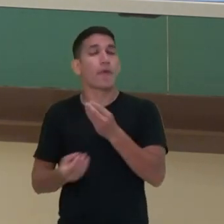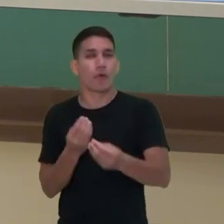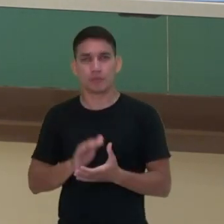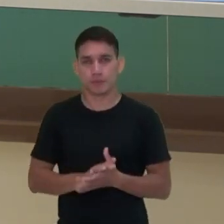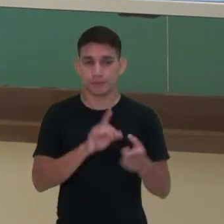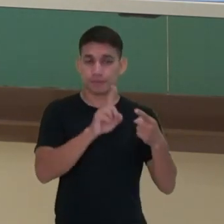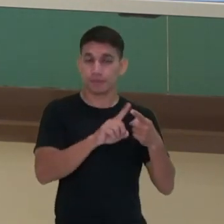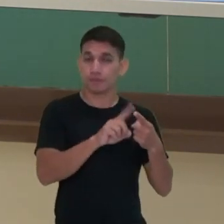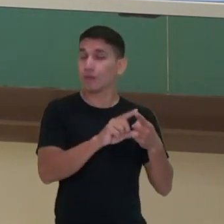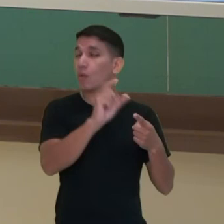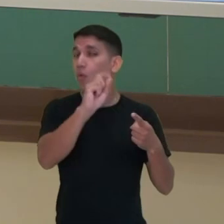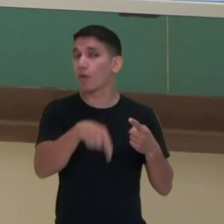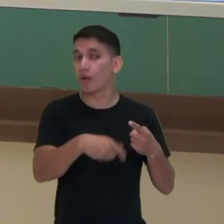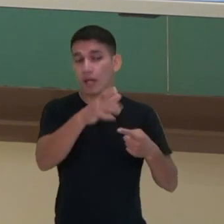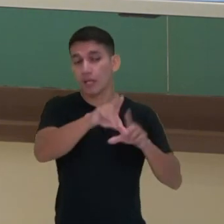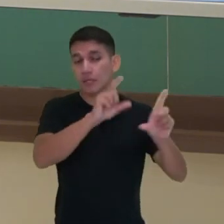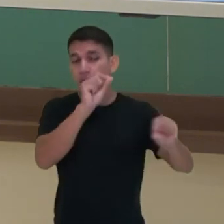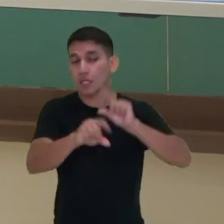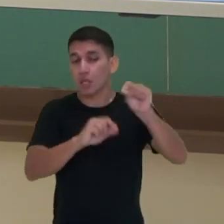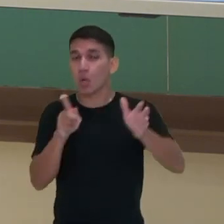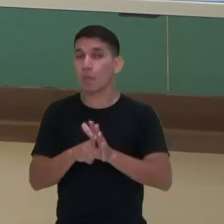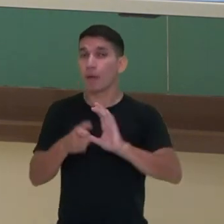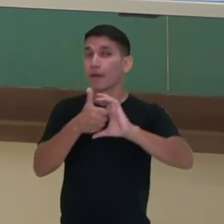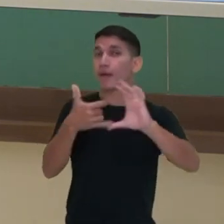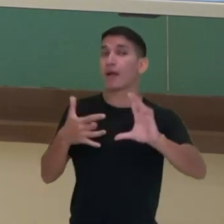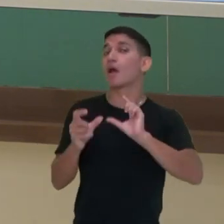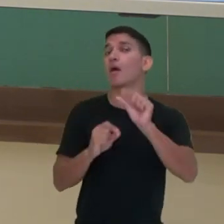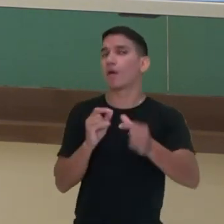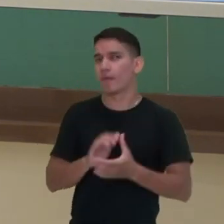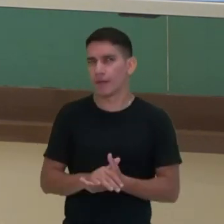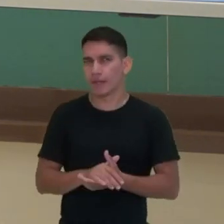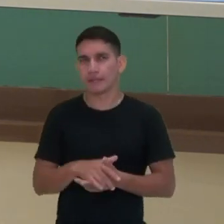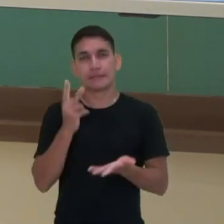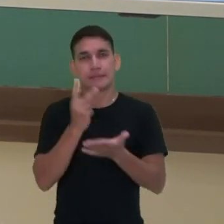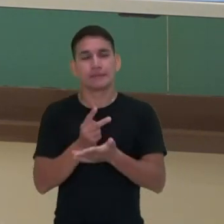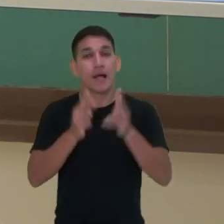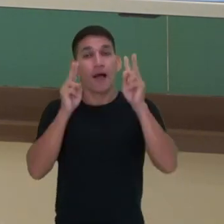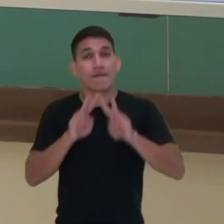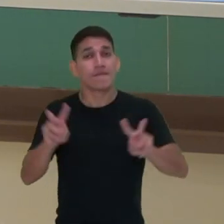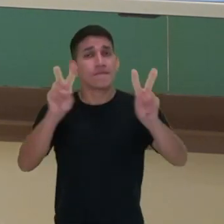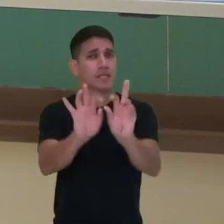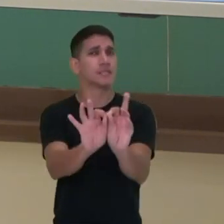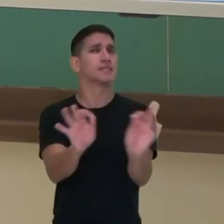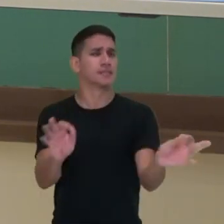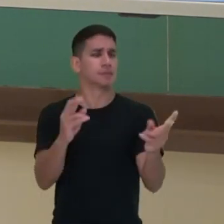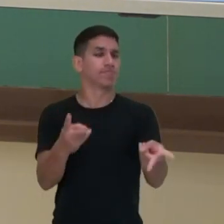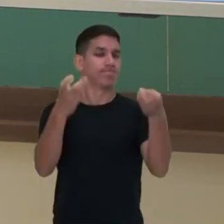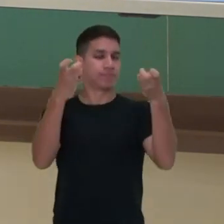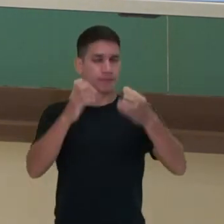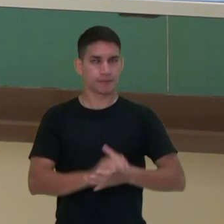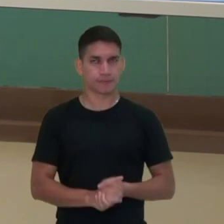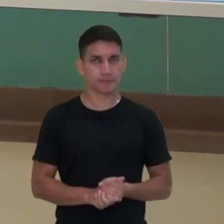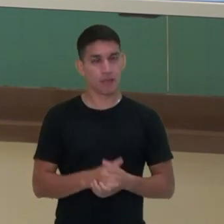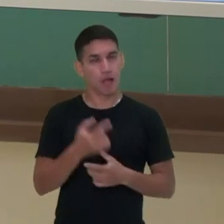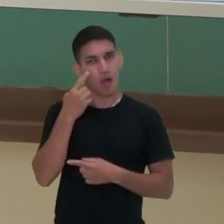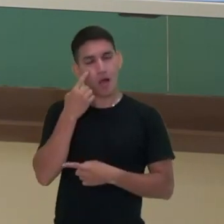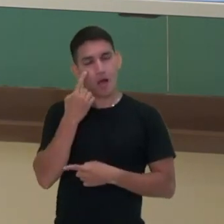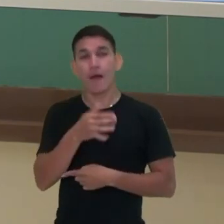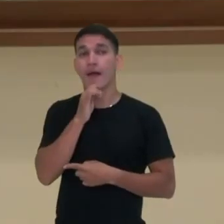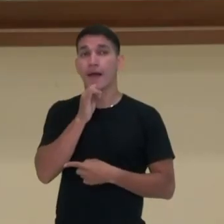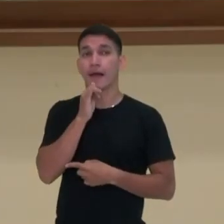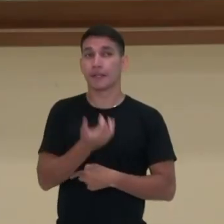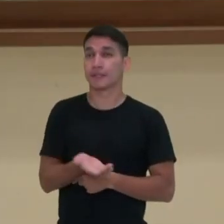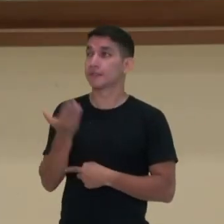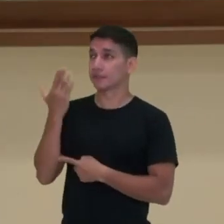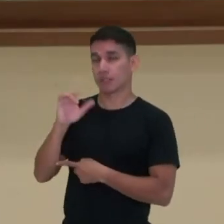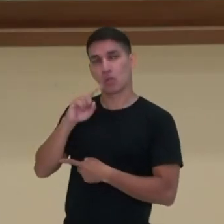Primeiro, escolha uma característica. Ela tem que ser visualmente simples de observar, tá? Veja os exemplos ali